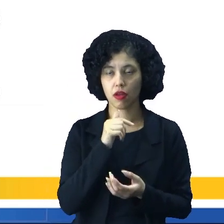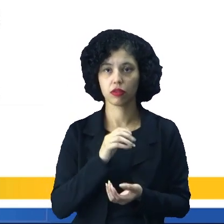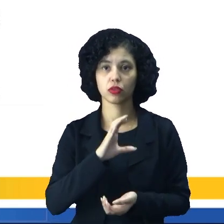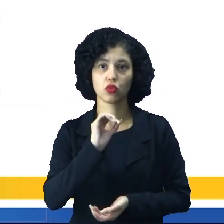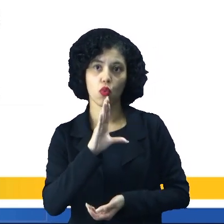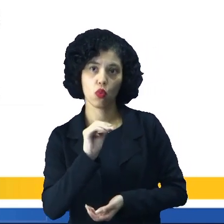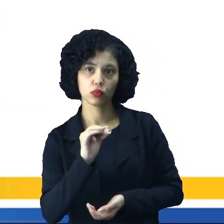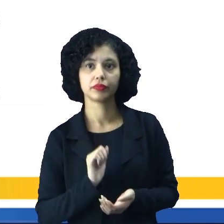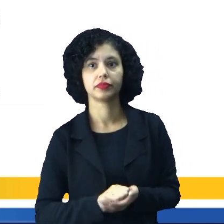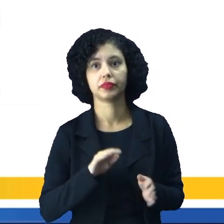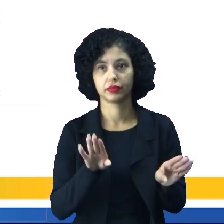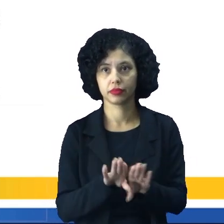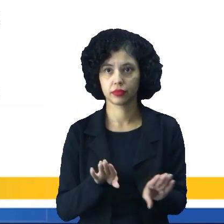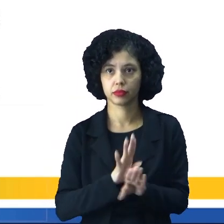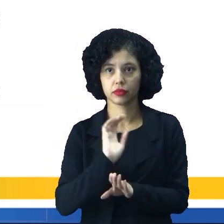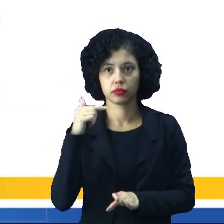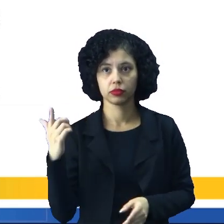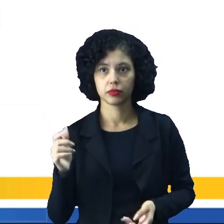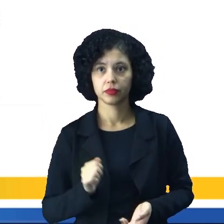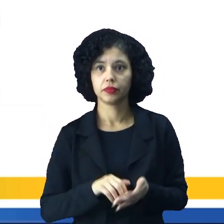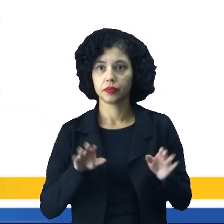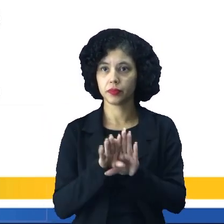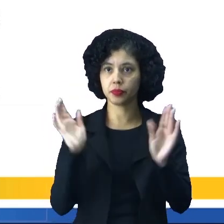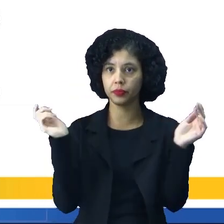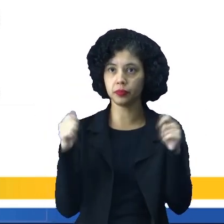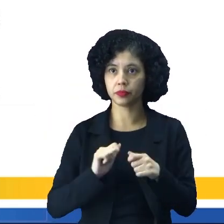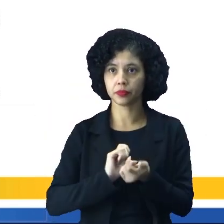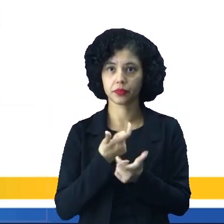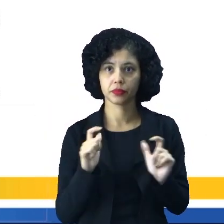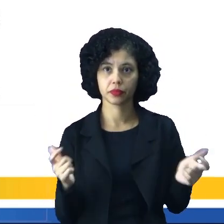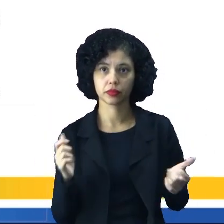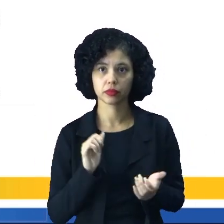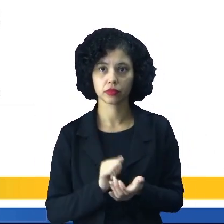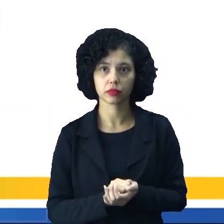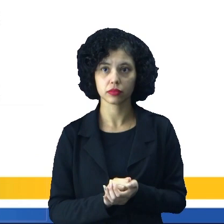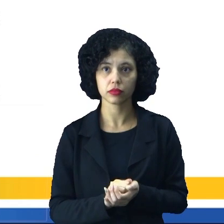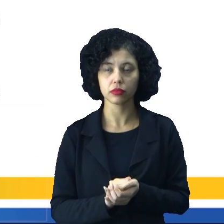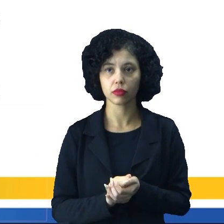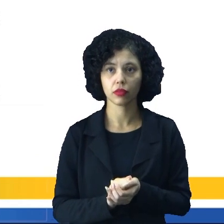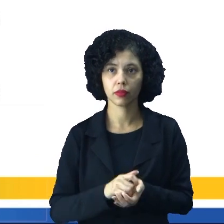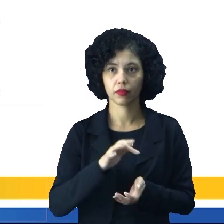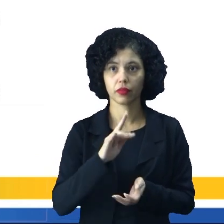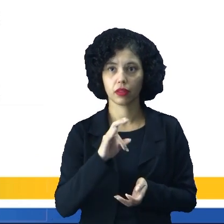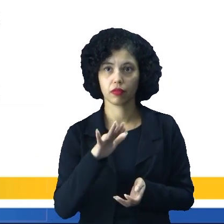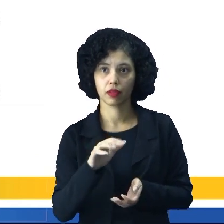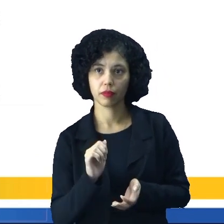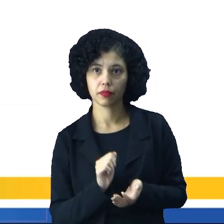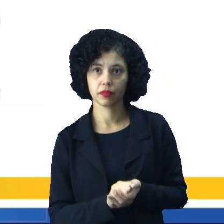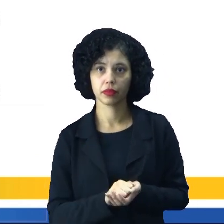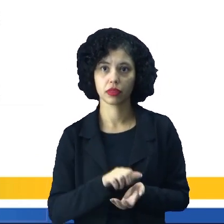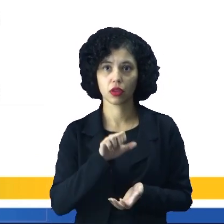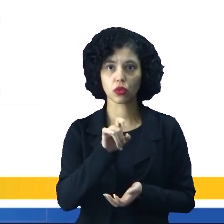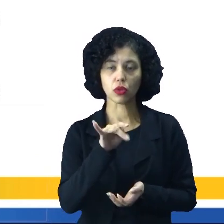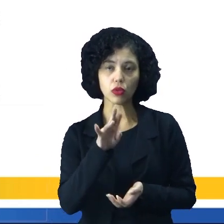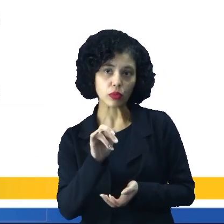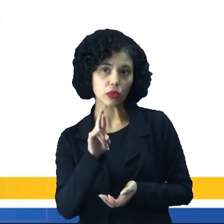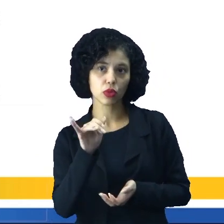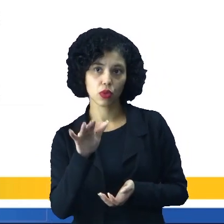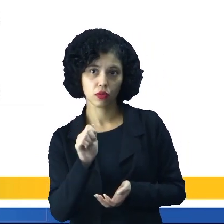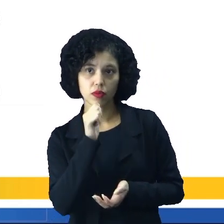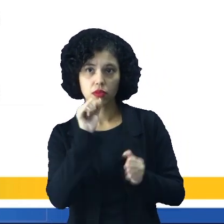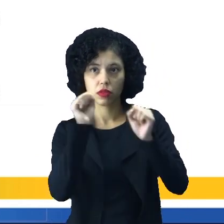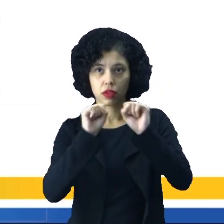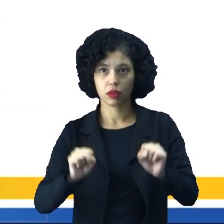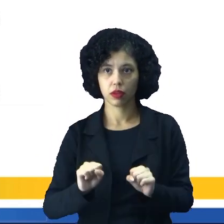outros fermentados. E também é importante aumentar o consumo de fibras solúveis, insolúveis, para manter o